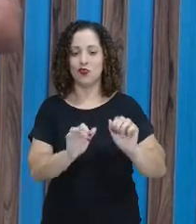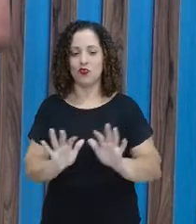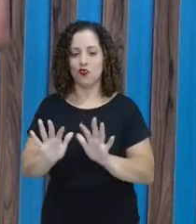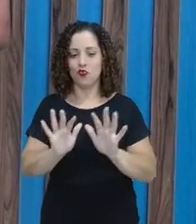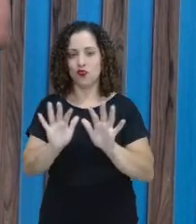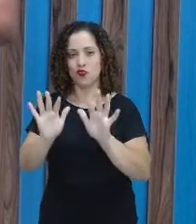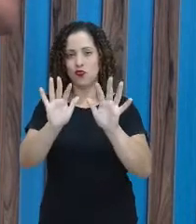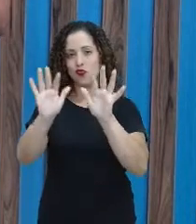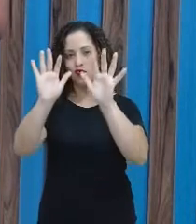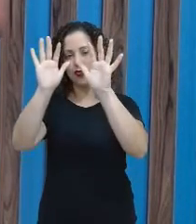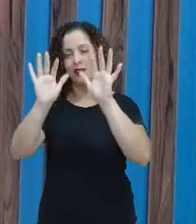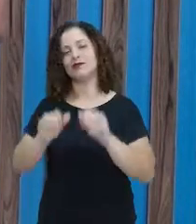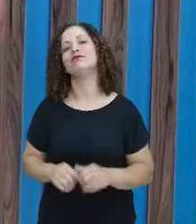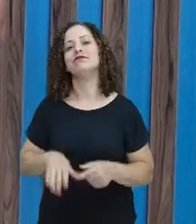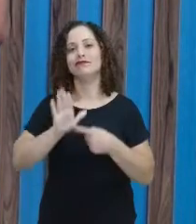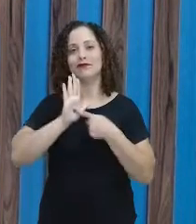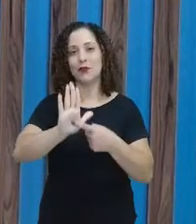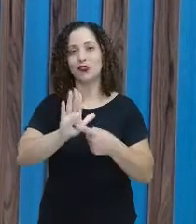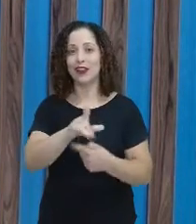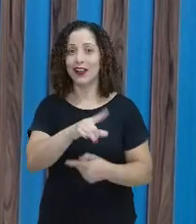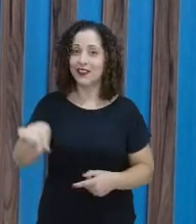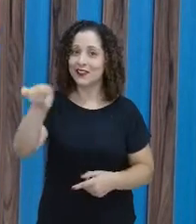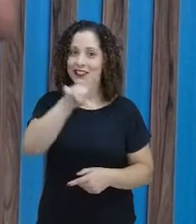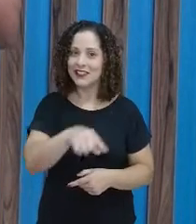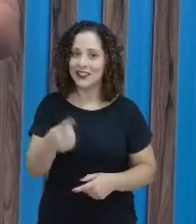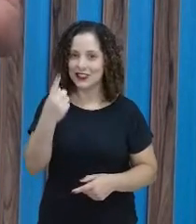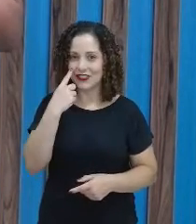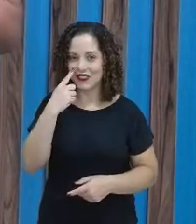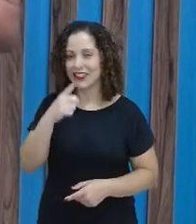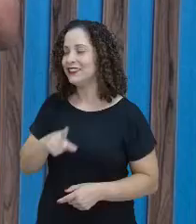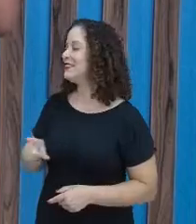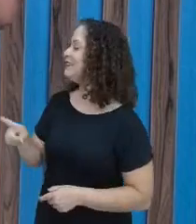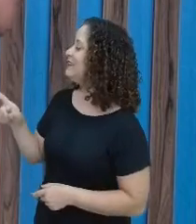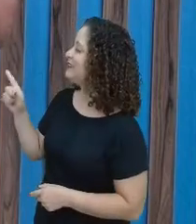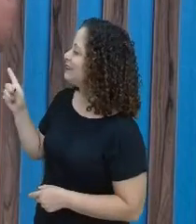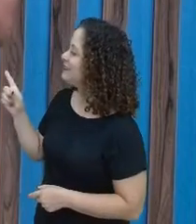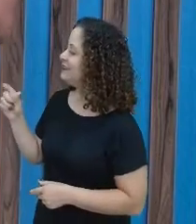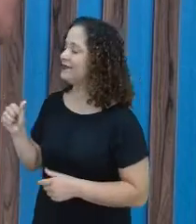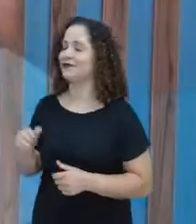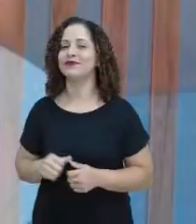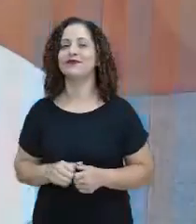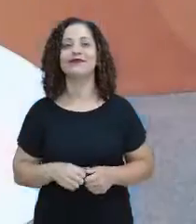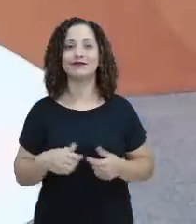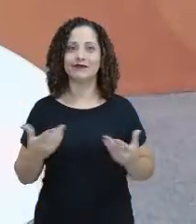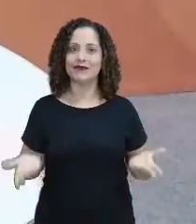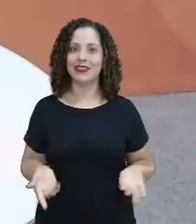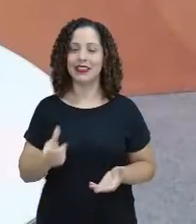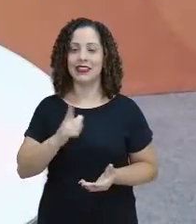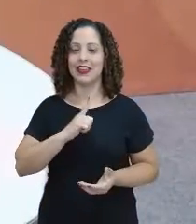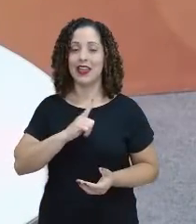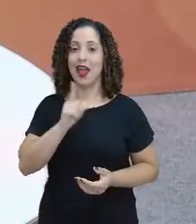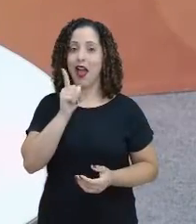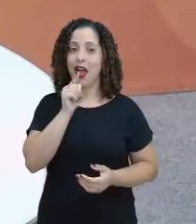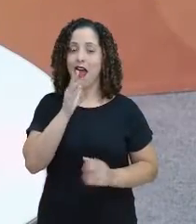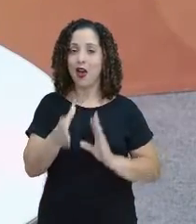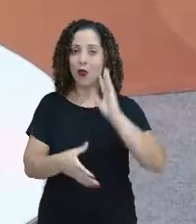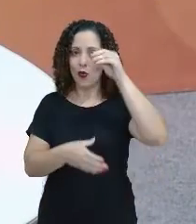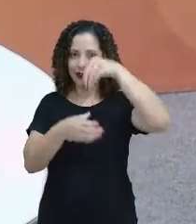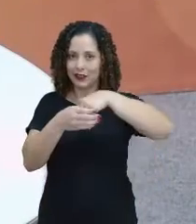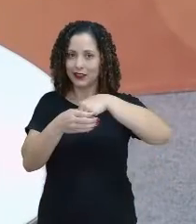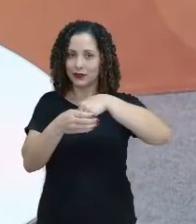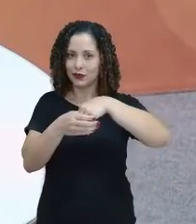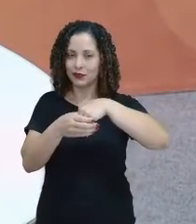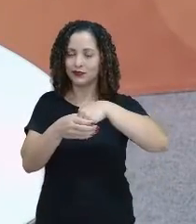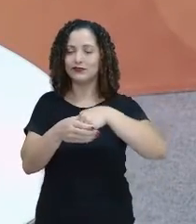aqui. Nessa aula, mostramos aqui bem direitinho o gelo, a água no líquido, na garrafa, e a